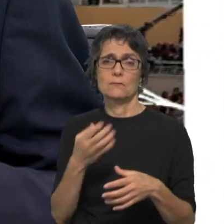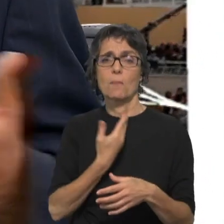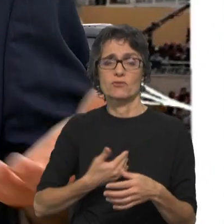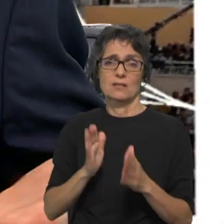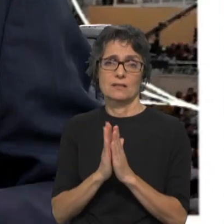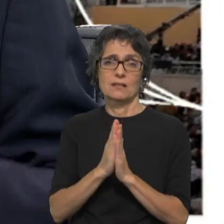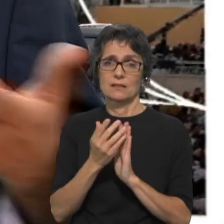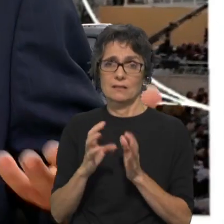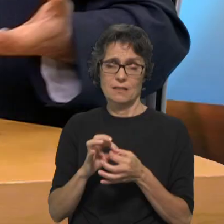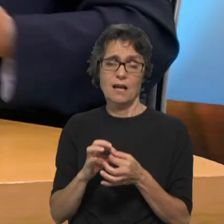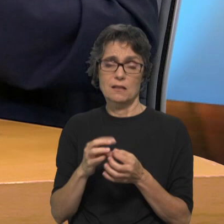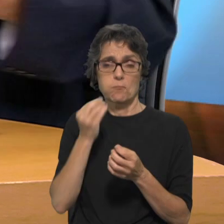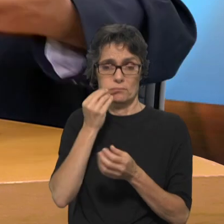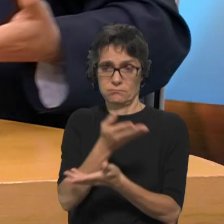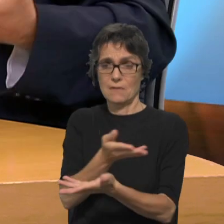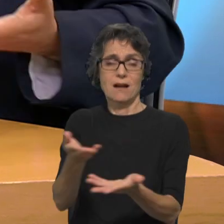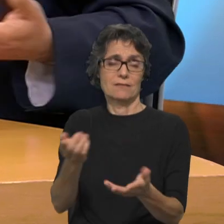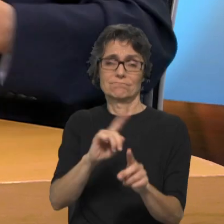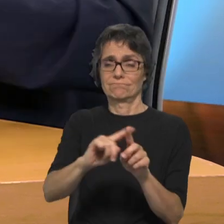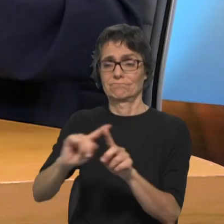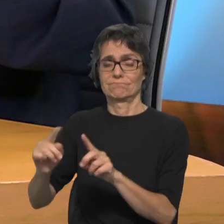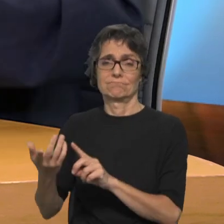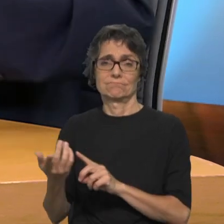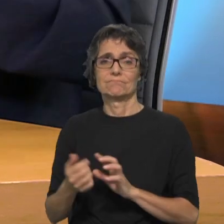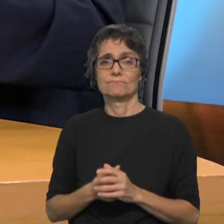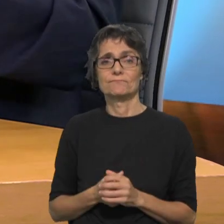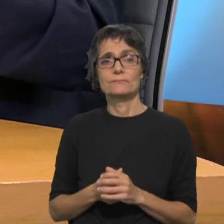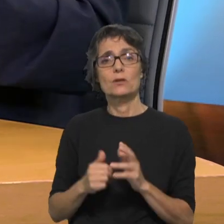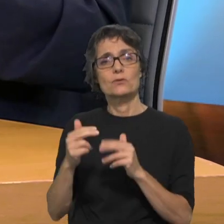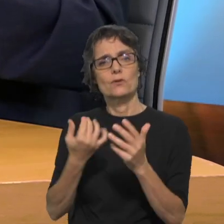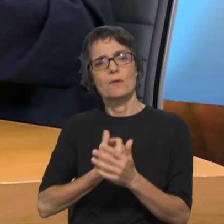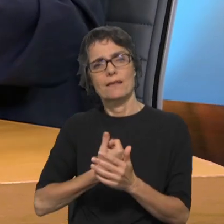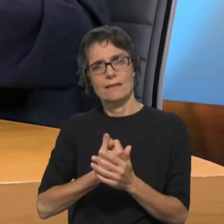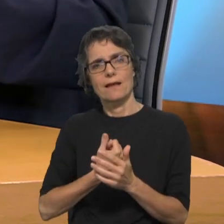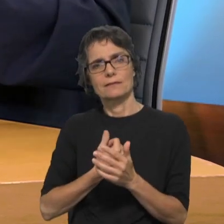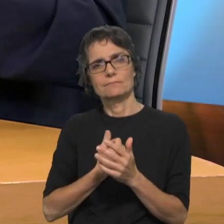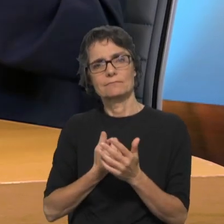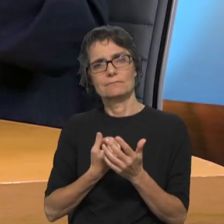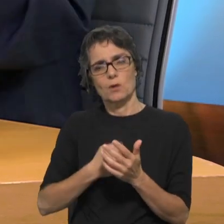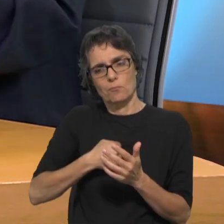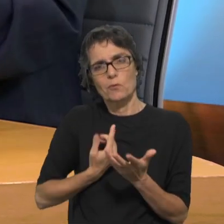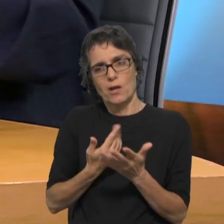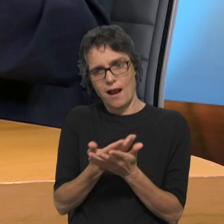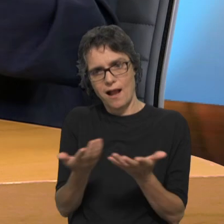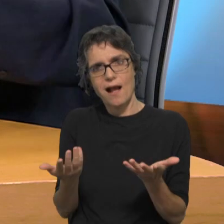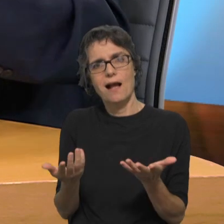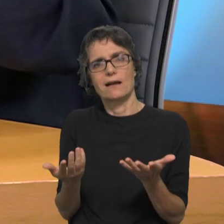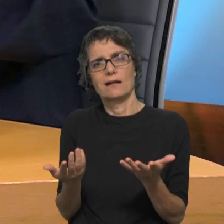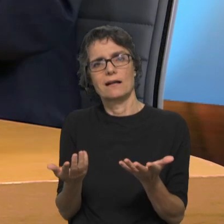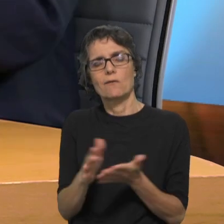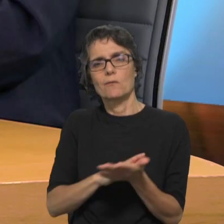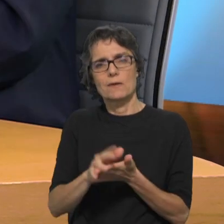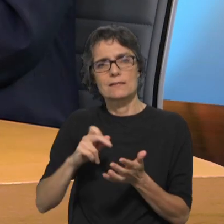são constituídas por pessoas hoje de diversas nacionalidades, mas construíram também uma identidade própria, um pouco à custa, por um